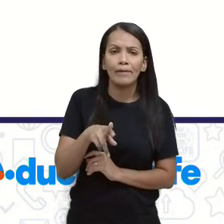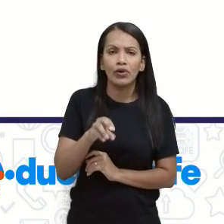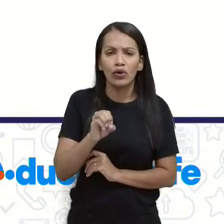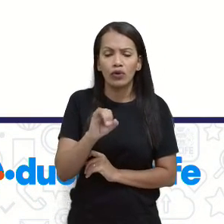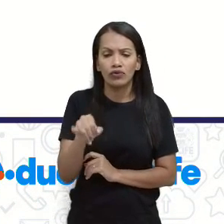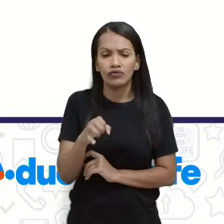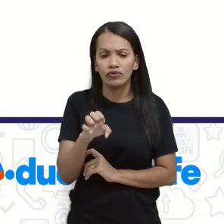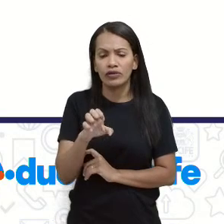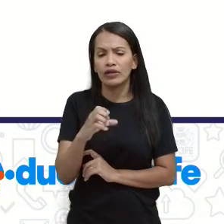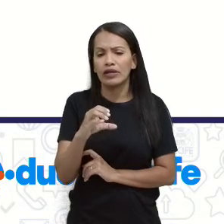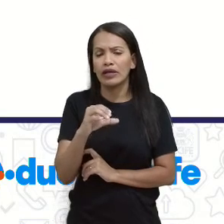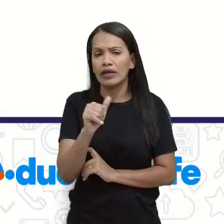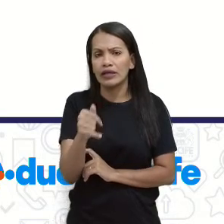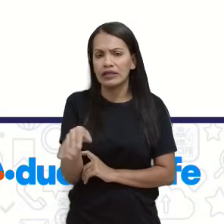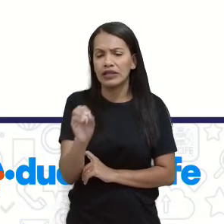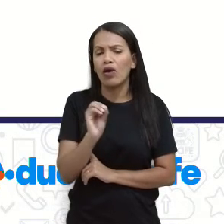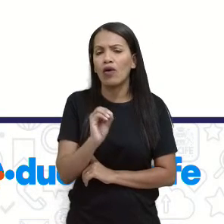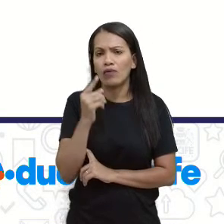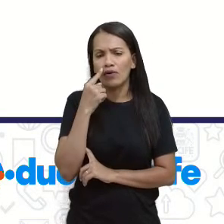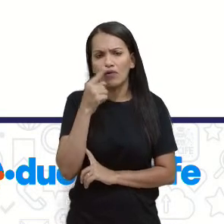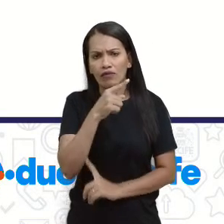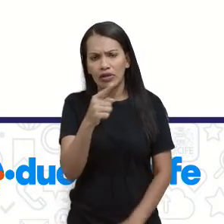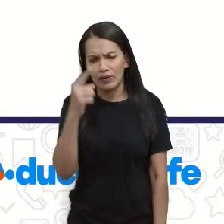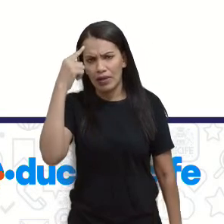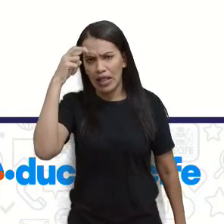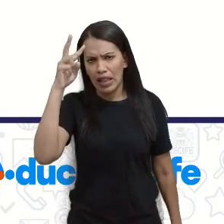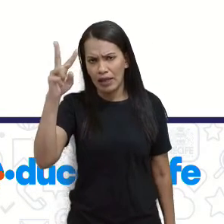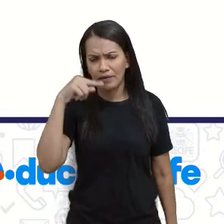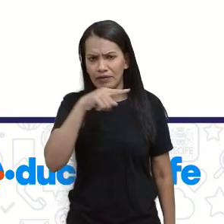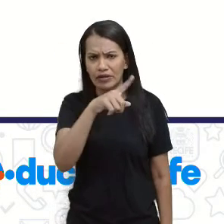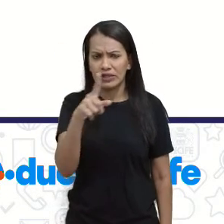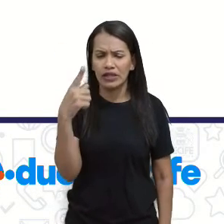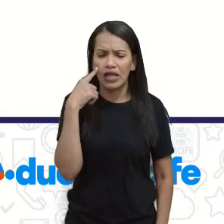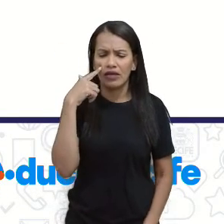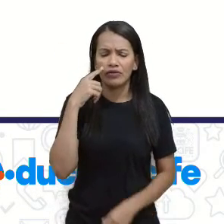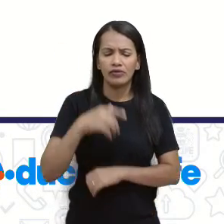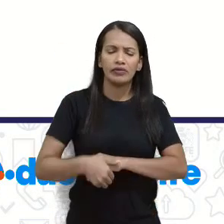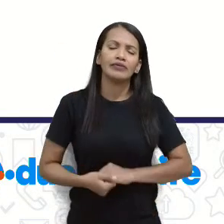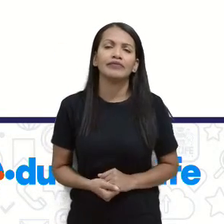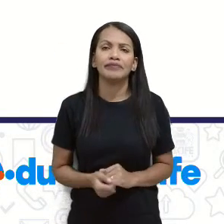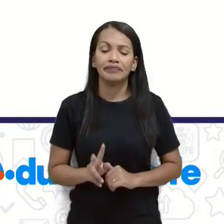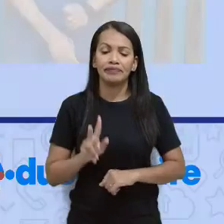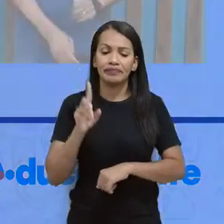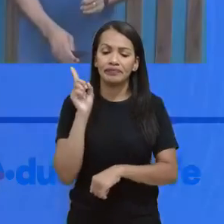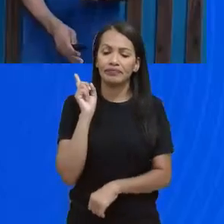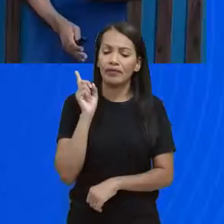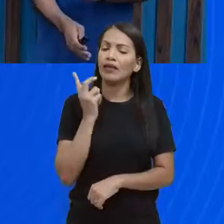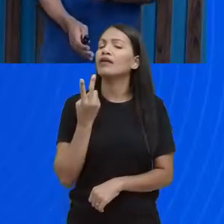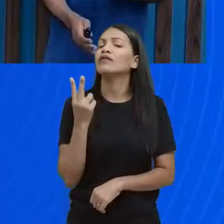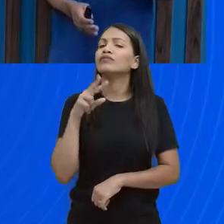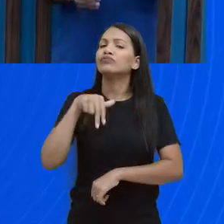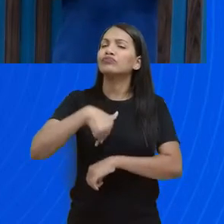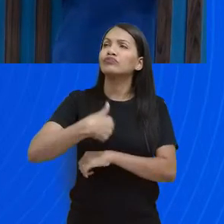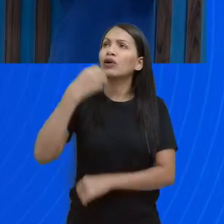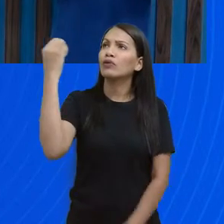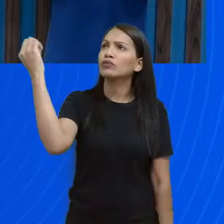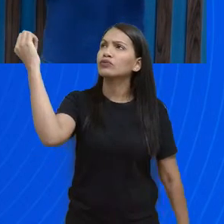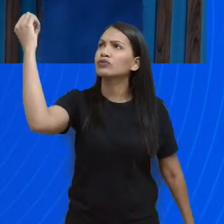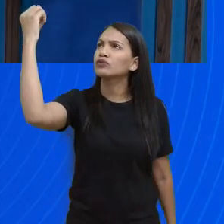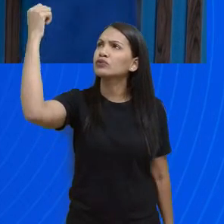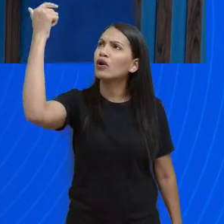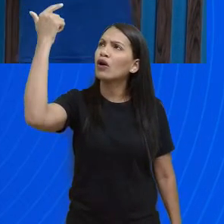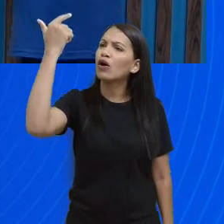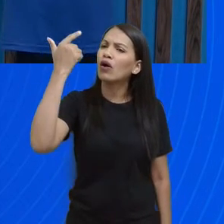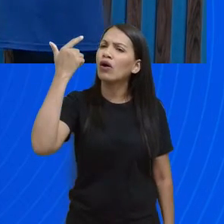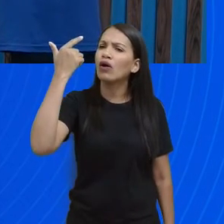Lembra lá você no sol, de boa, né, professora Marta? Eita! Pega no bronze. Pega no bronzinho. Você observa que quando